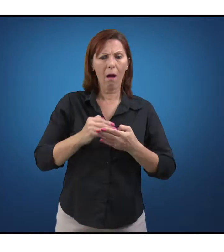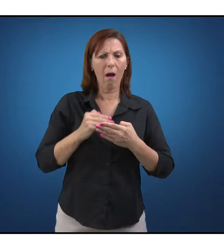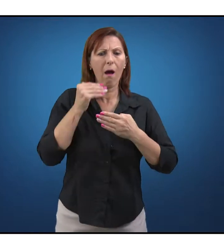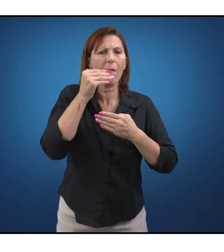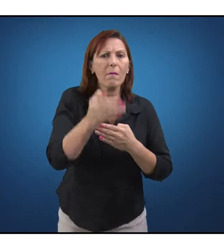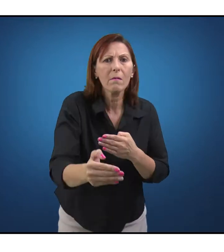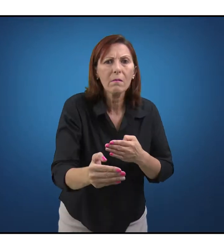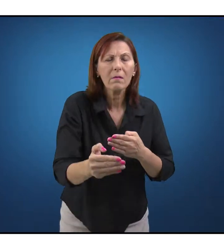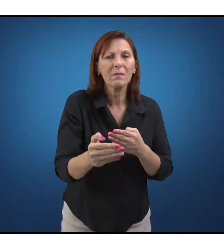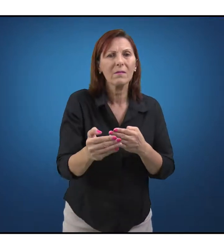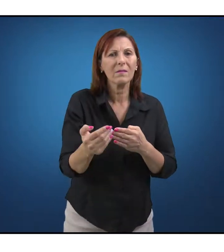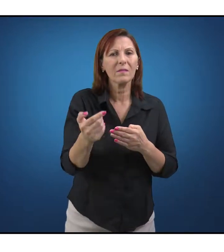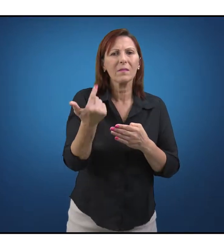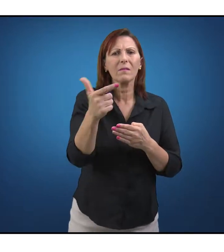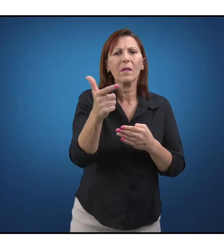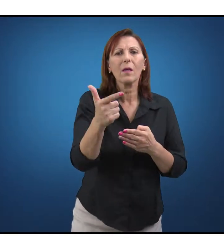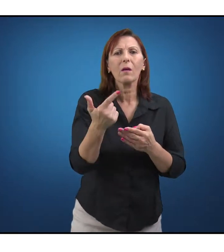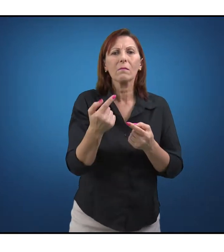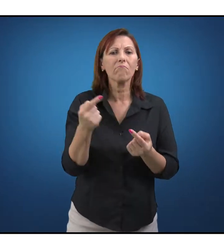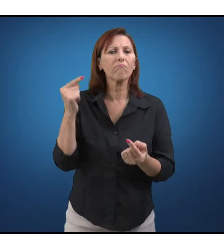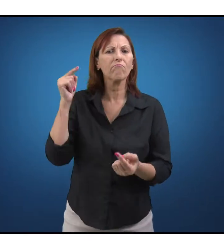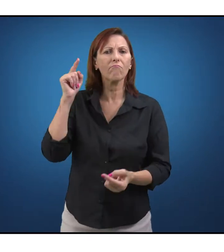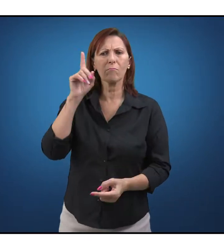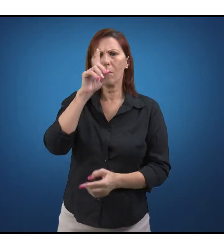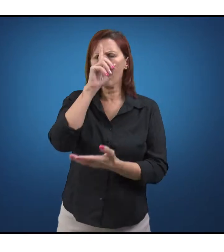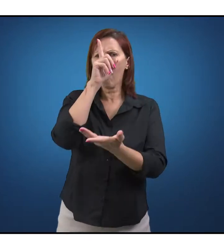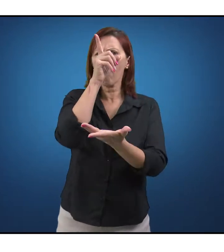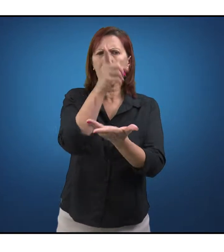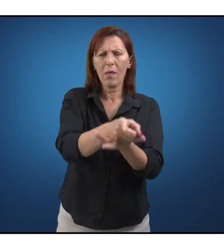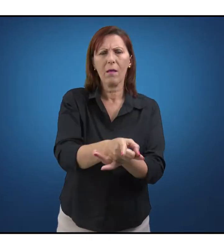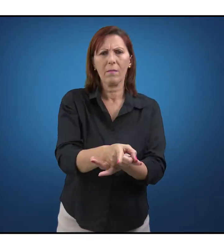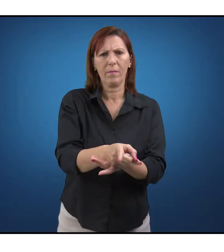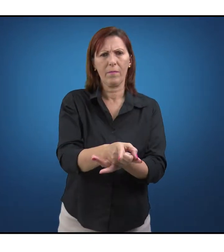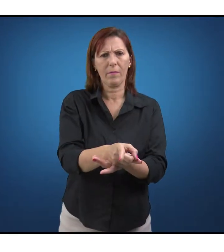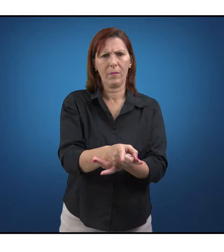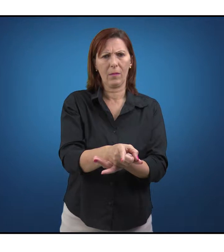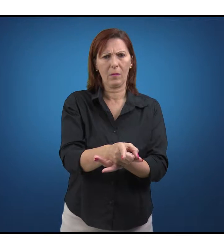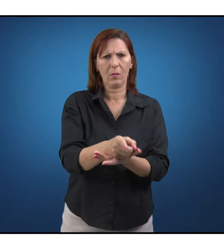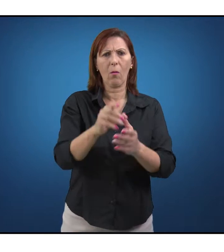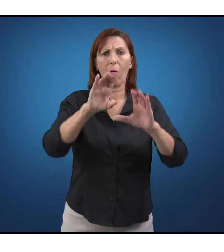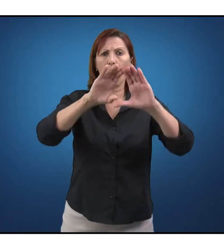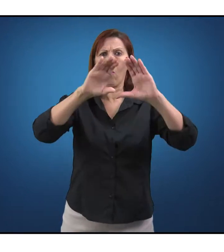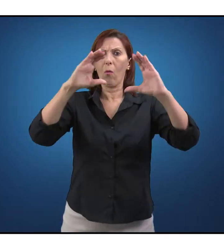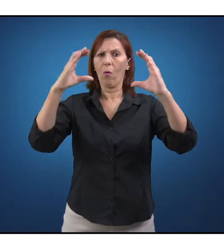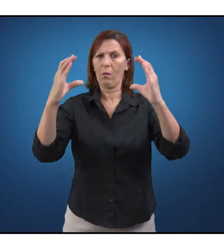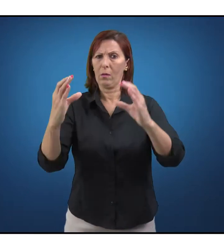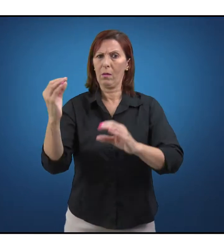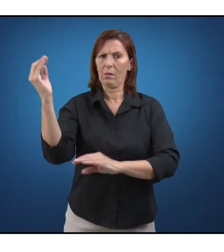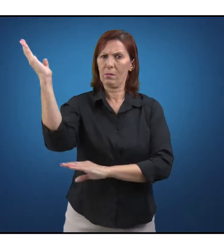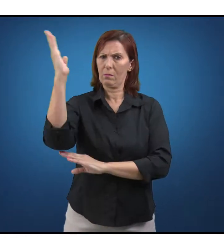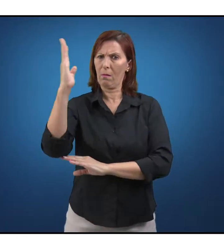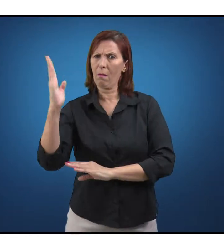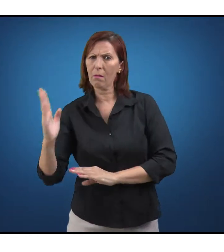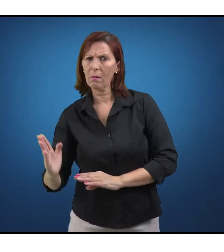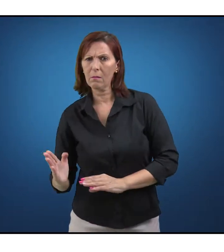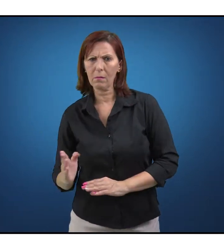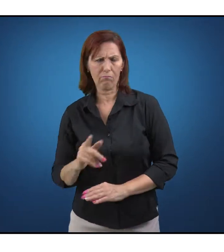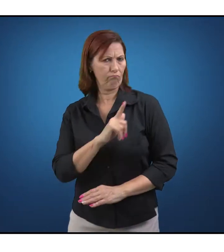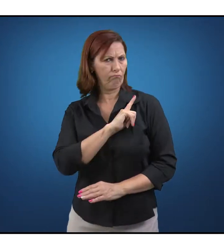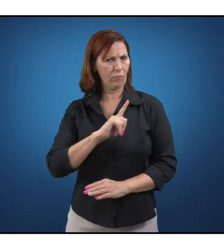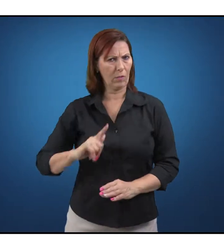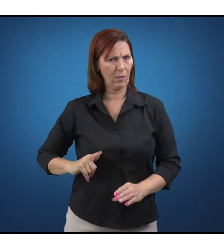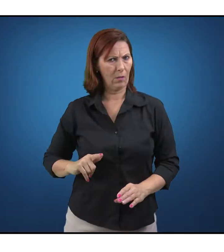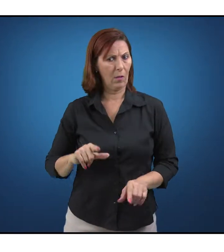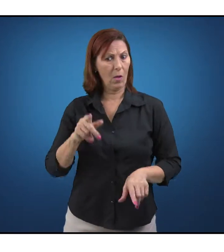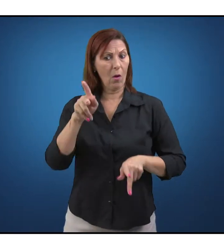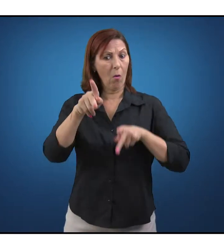momento, não se há mais indicação por parte do Parlamento, ou seja, por parte do Congresso Nacional, de governadores. É o